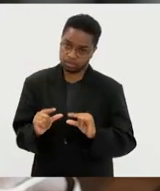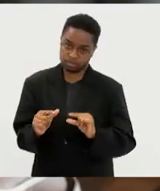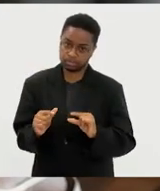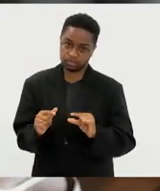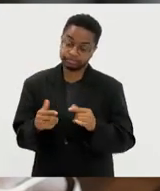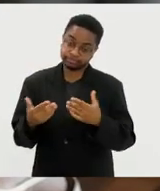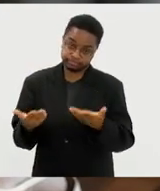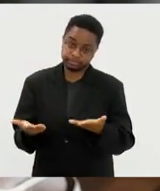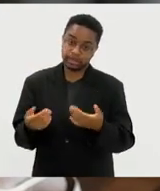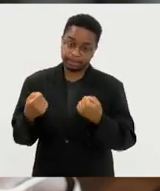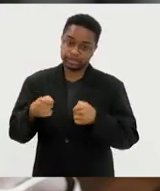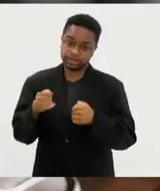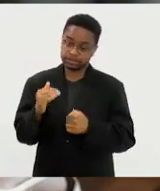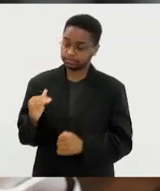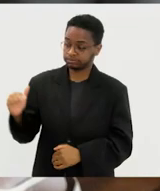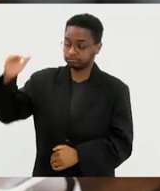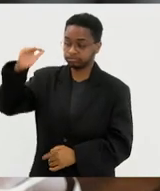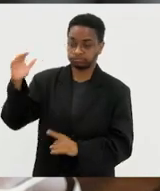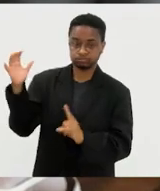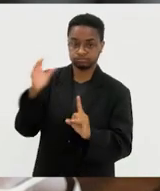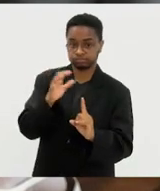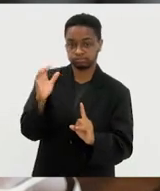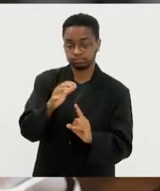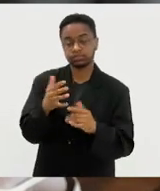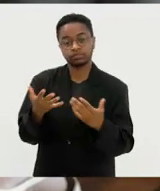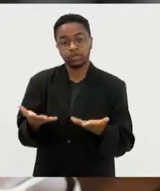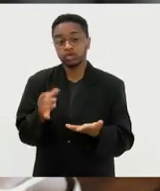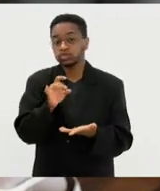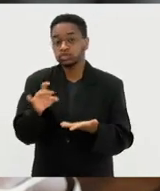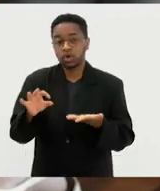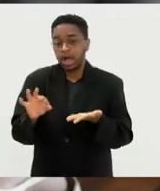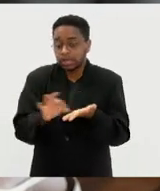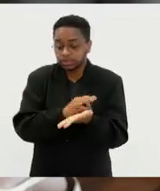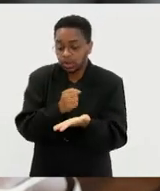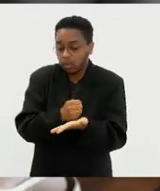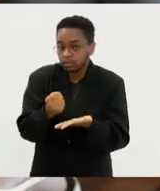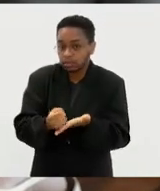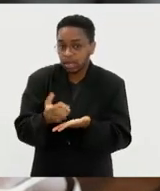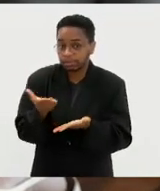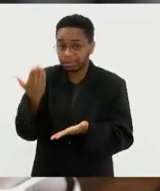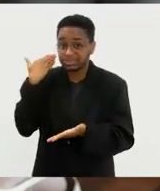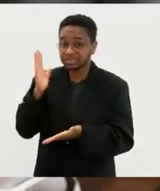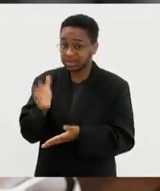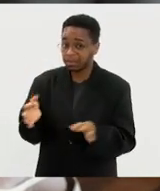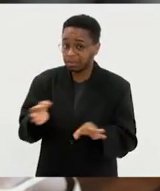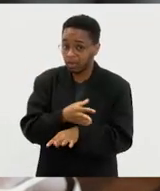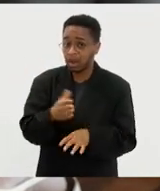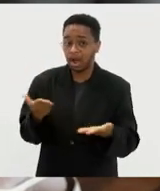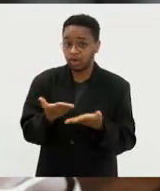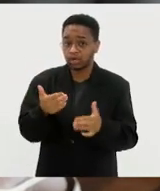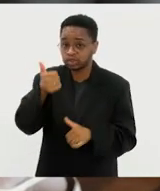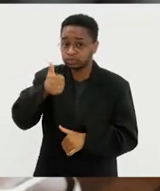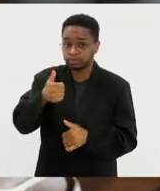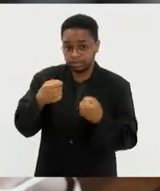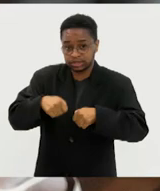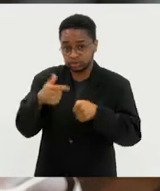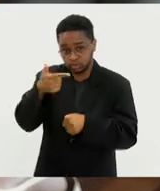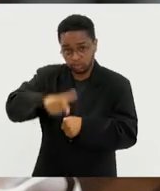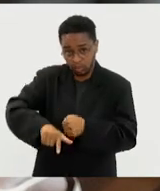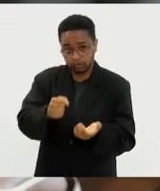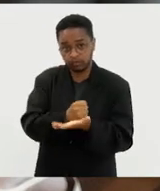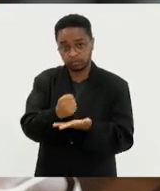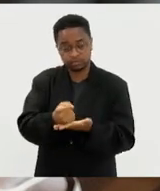isso precisa de pressão. Quer dizer, assinar um mero convênio que já estava assinado, renovar o convênio.